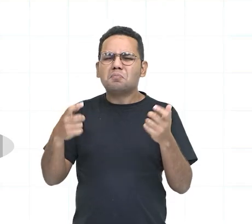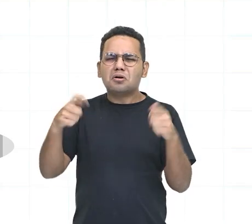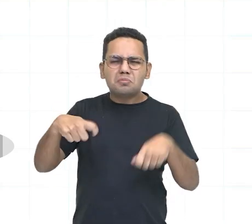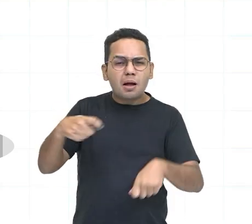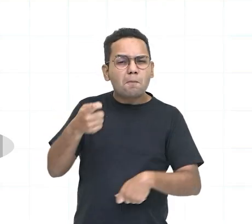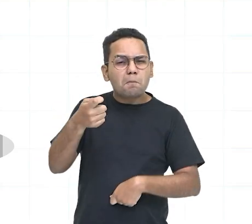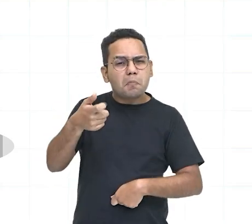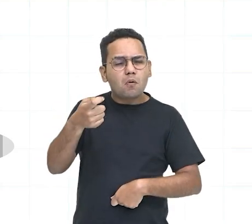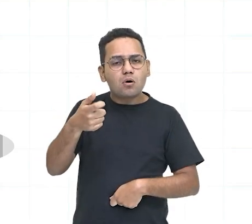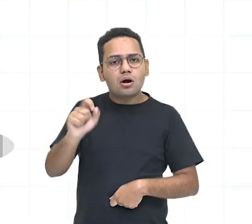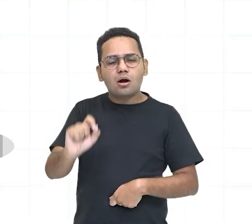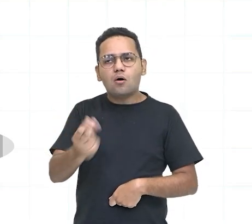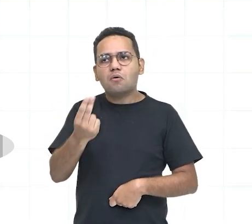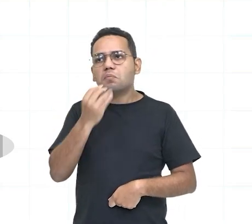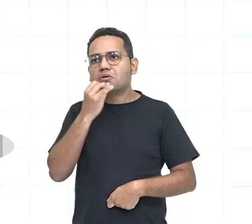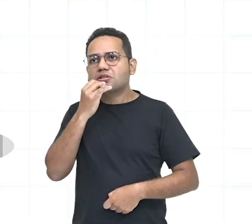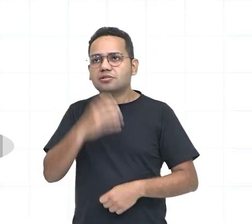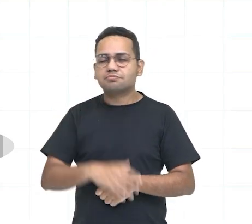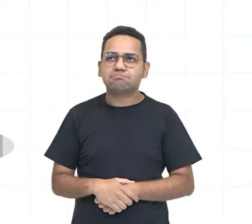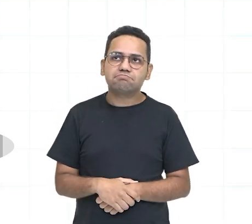ou uma